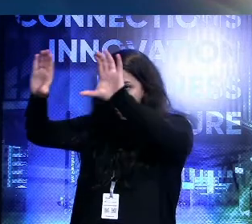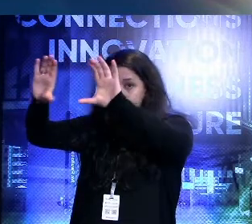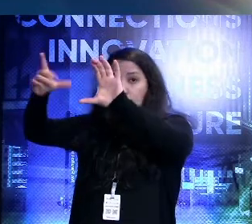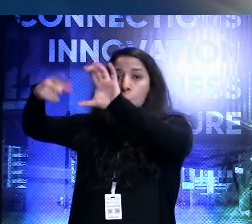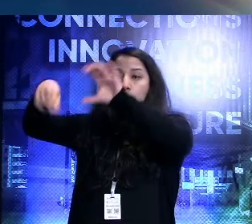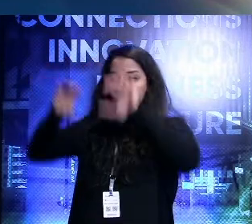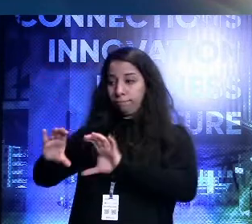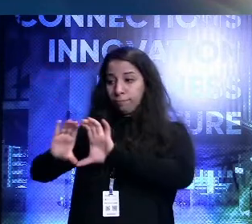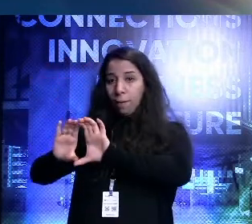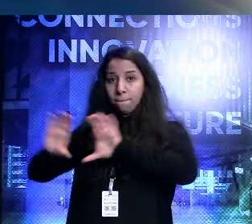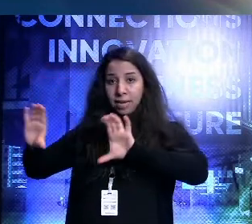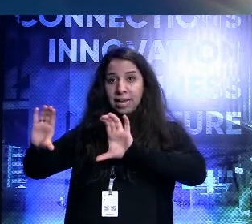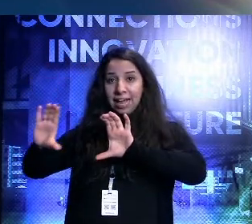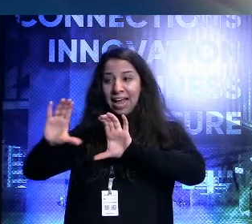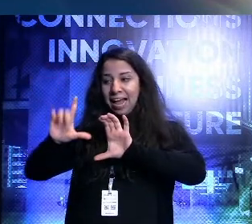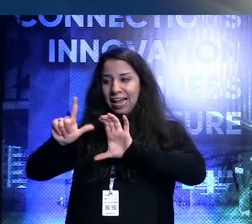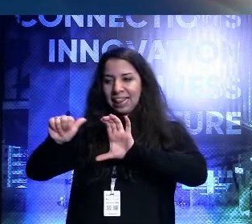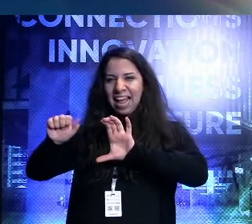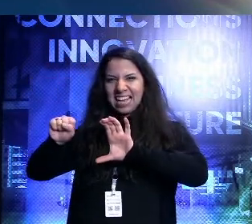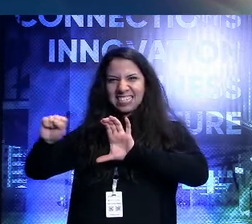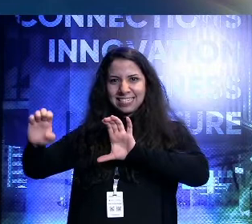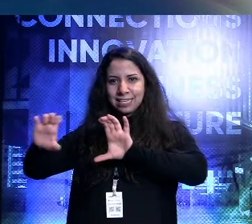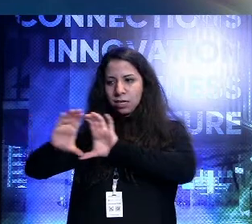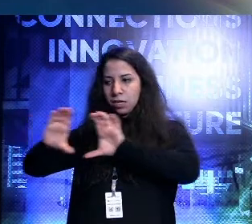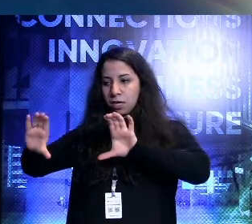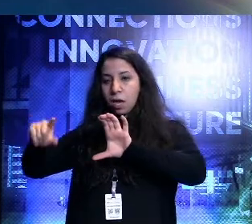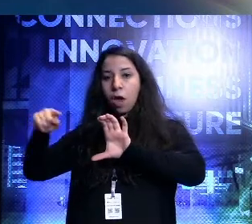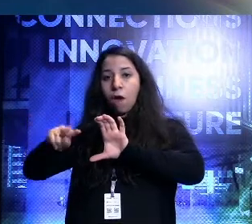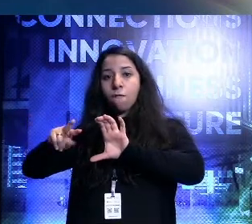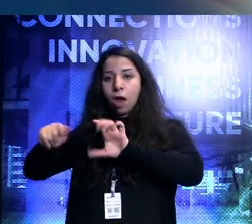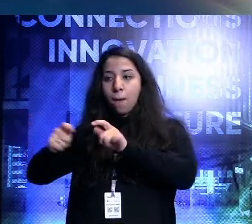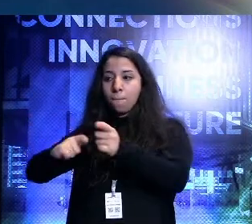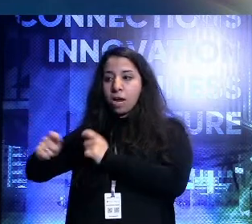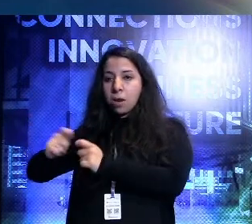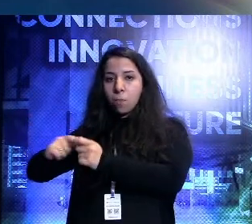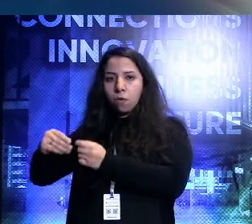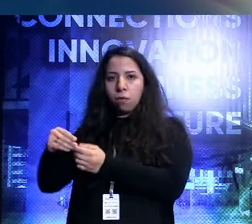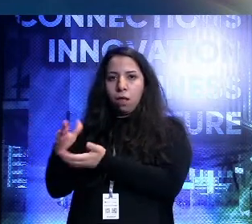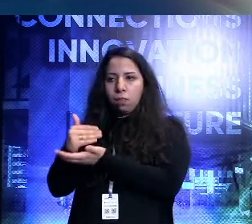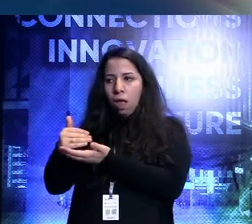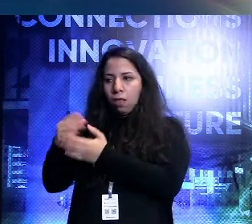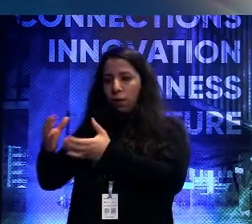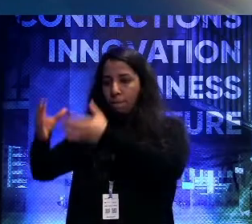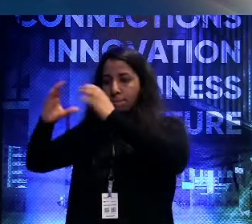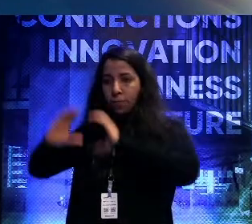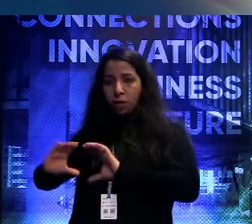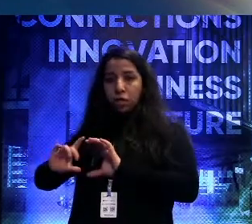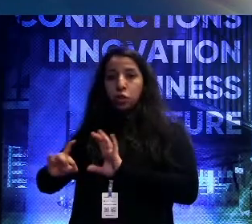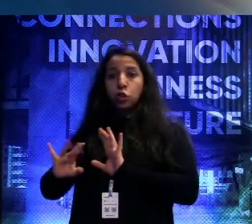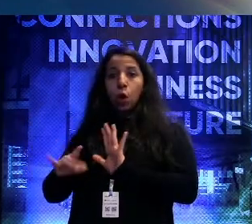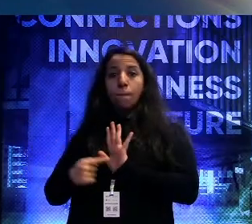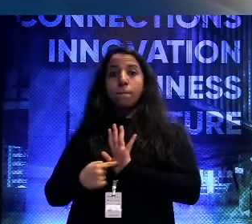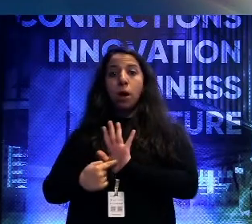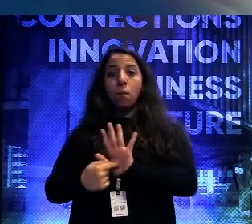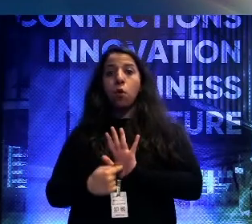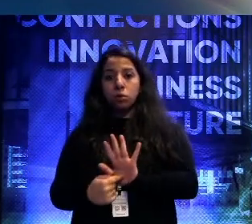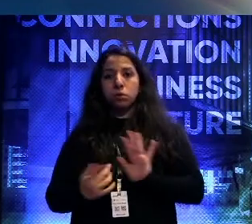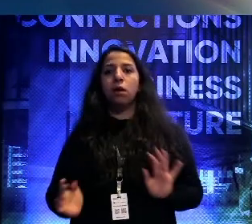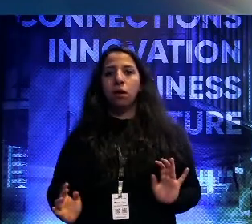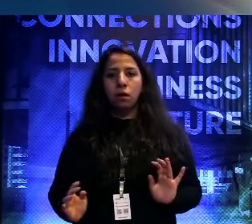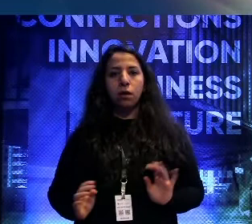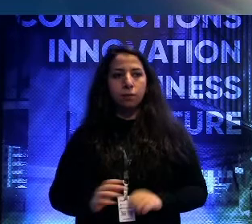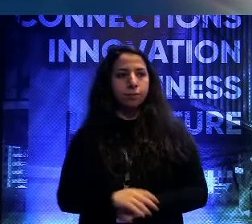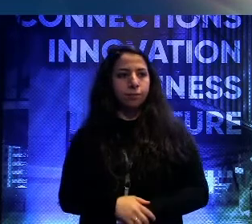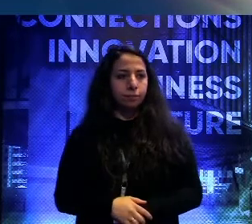dados, persistir dados, e tem uma terceira classe ali, onde eu estou trabalhando com a exibição desses dados.